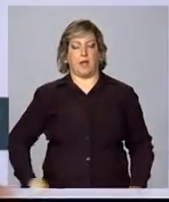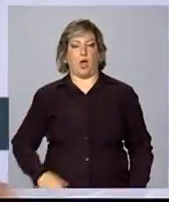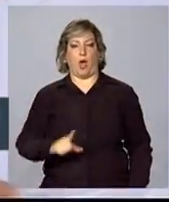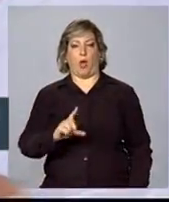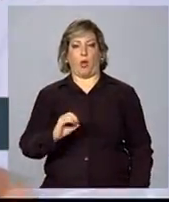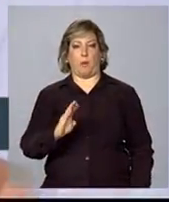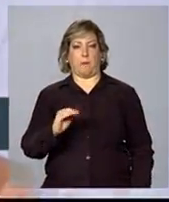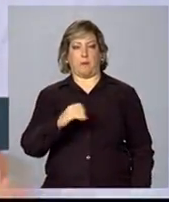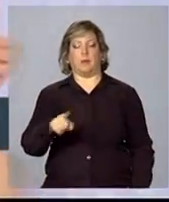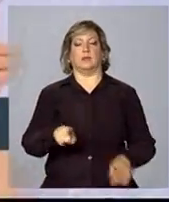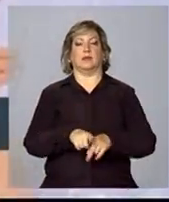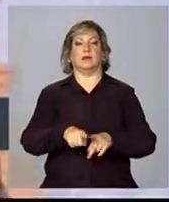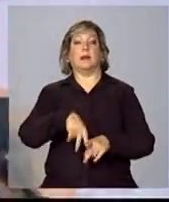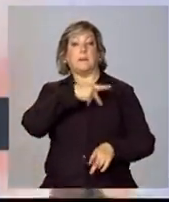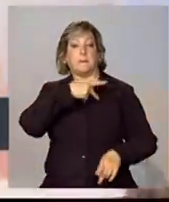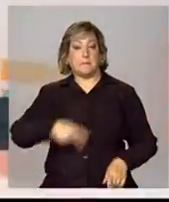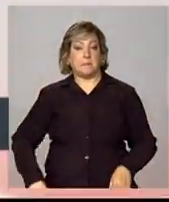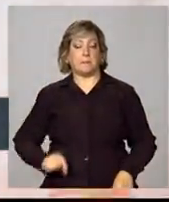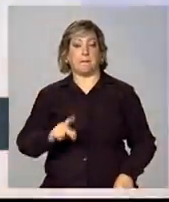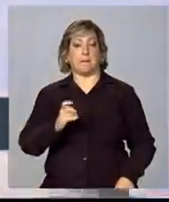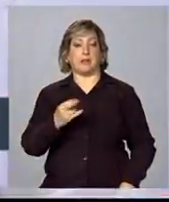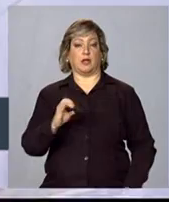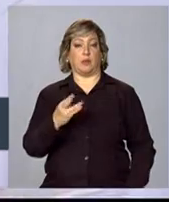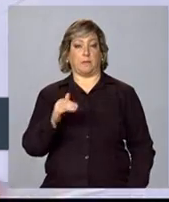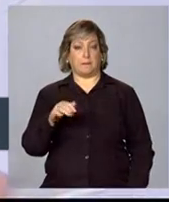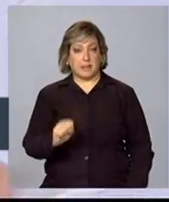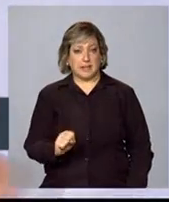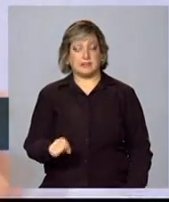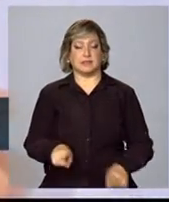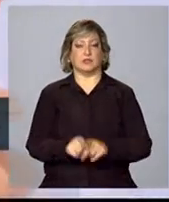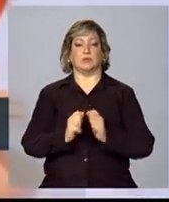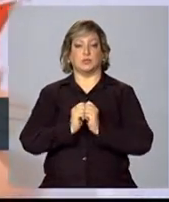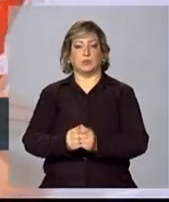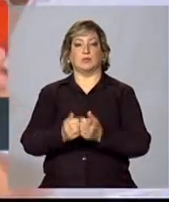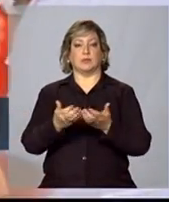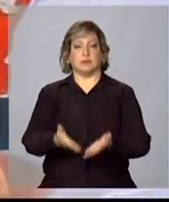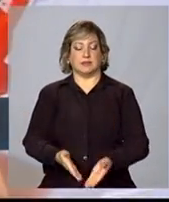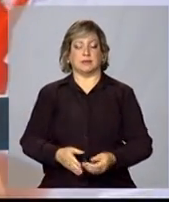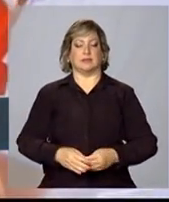Lobão da presidenta da Petrobrás graça Foster